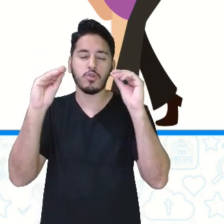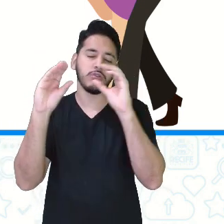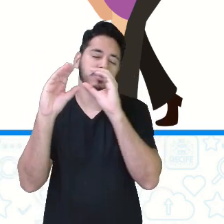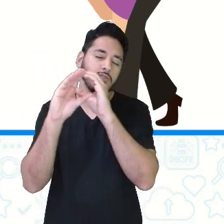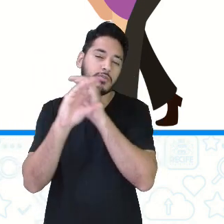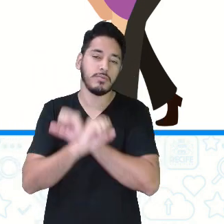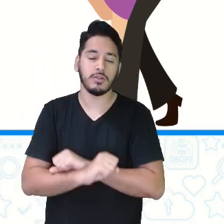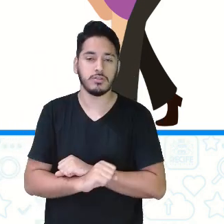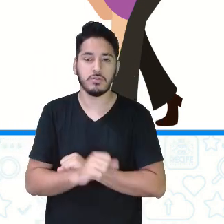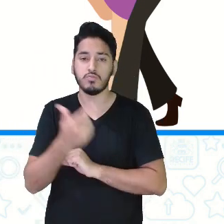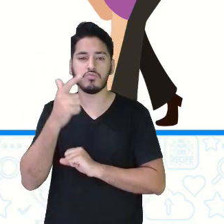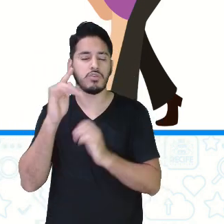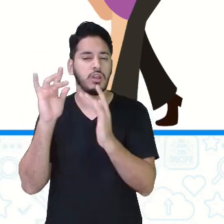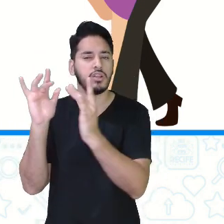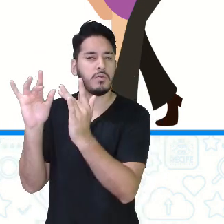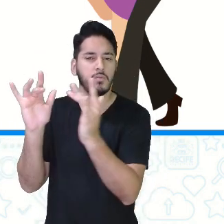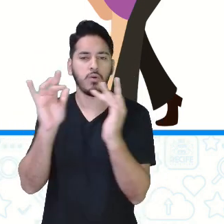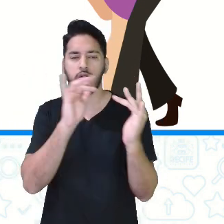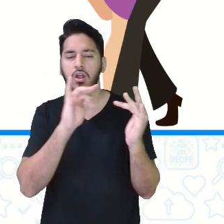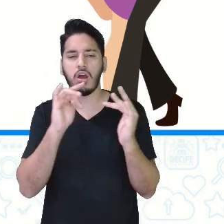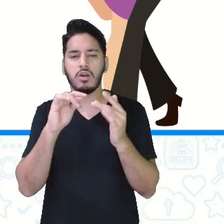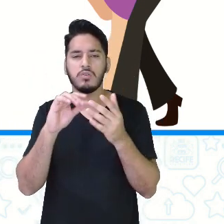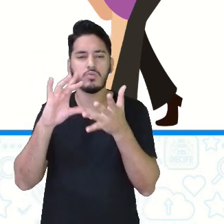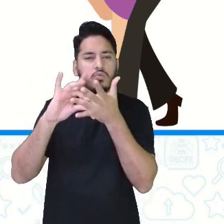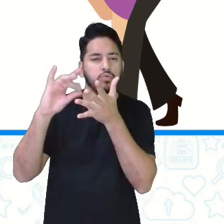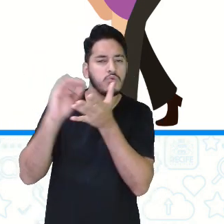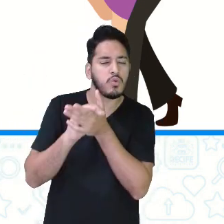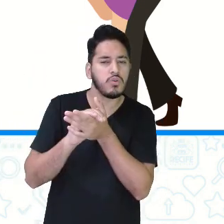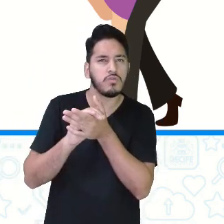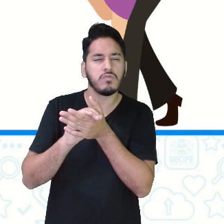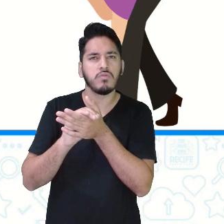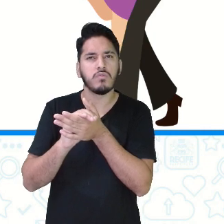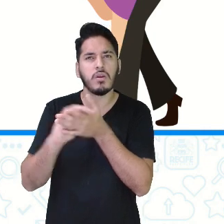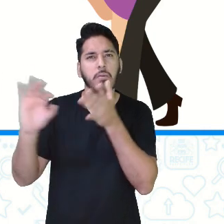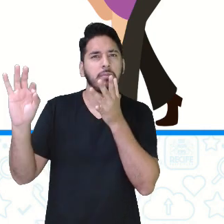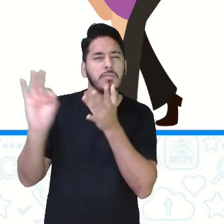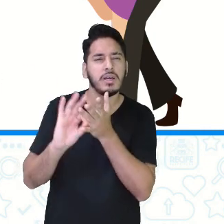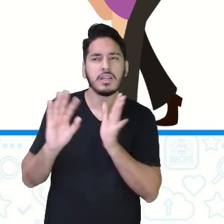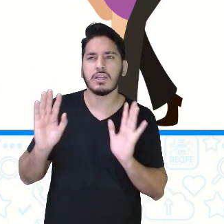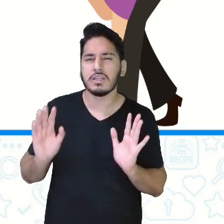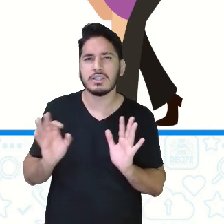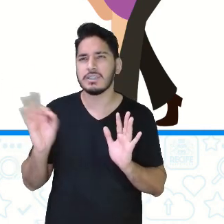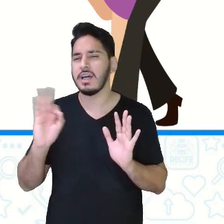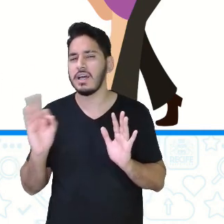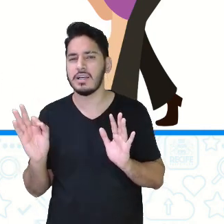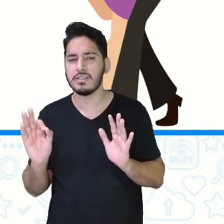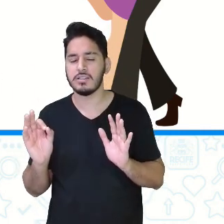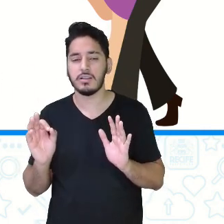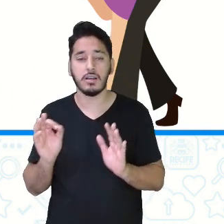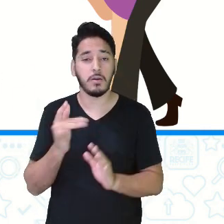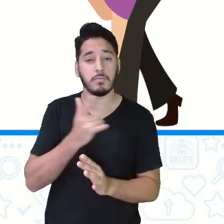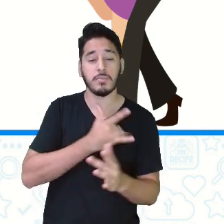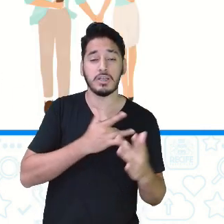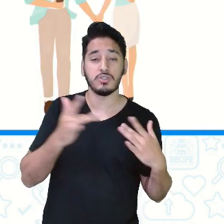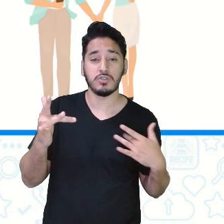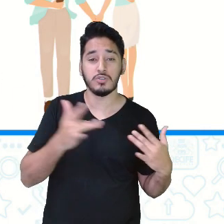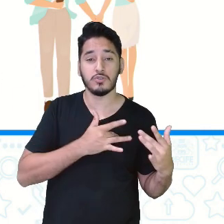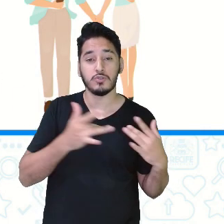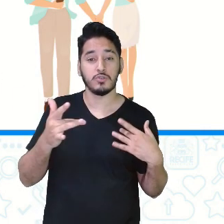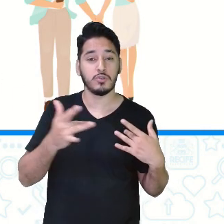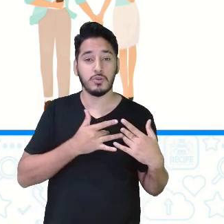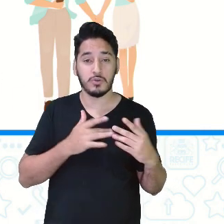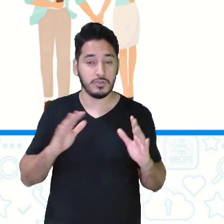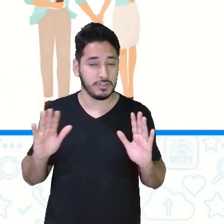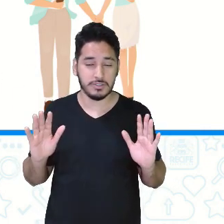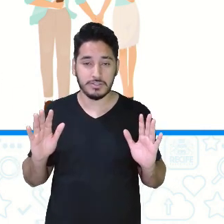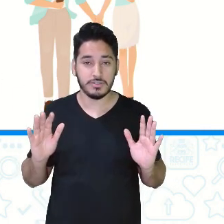Não teria namorado, noivo, marido. Muitas paixões chegam enquanto se